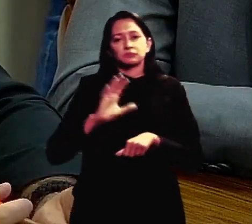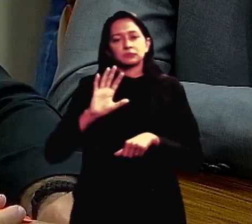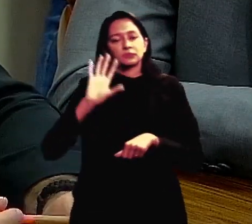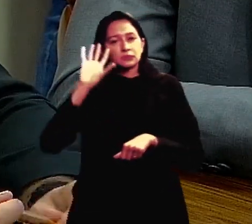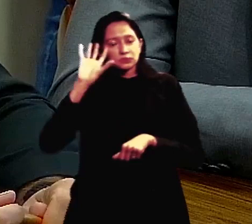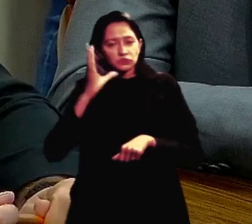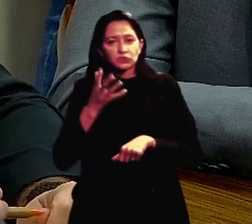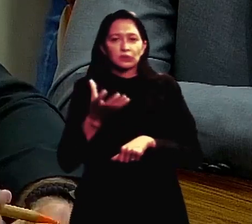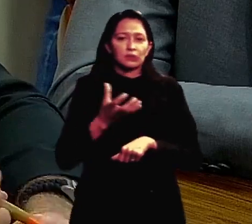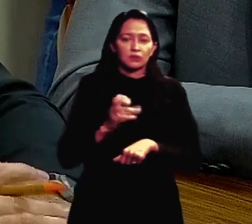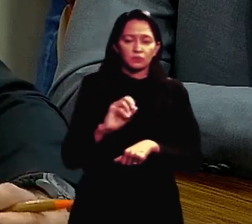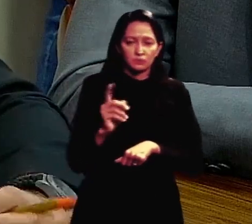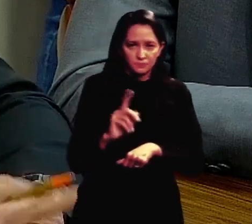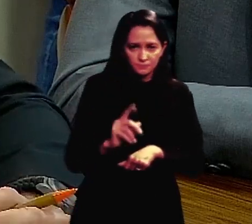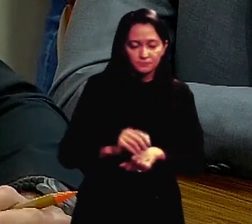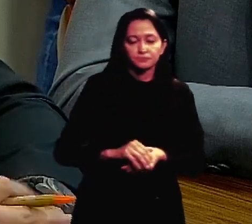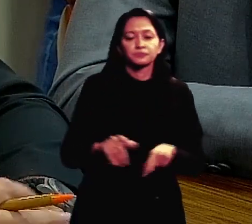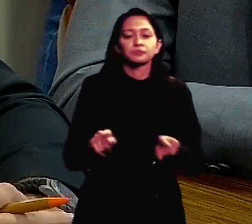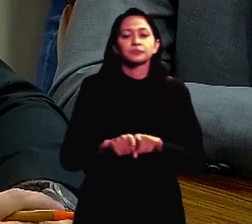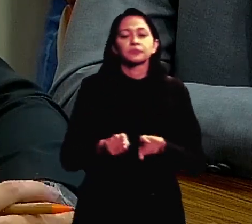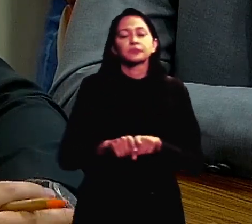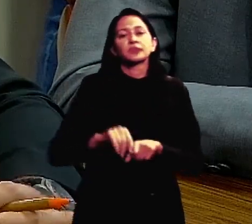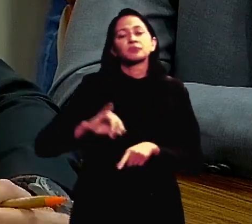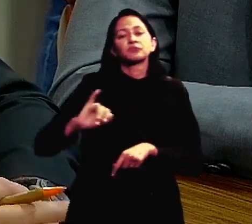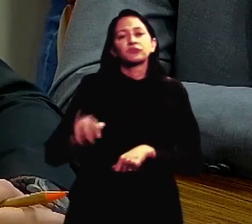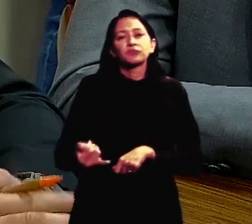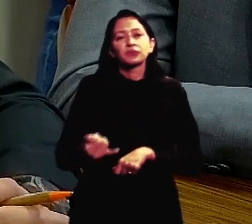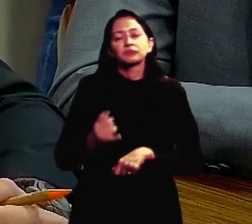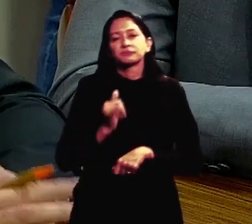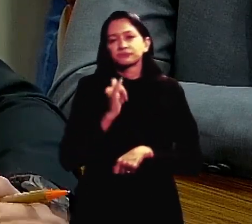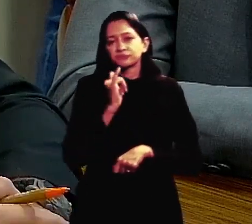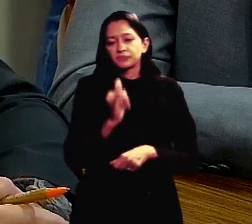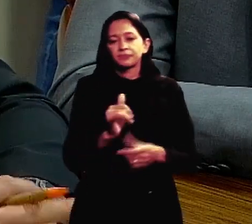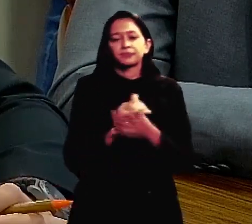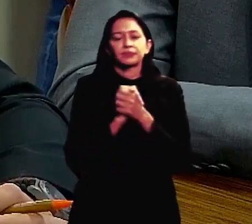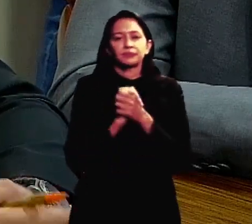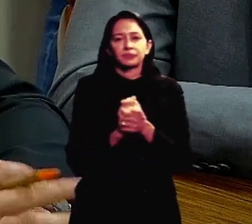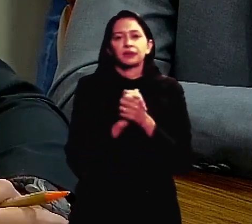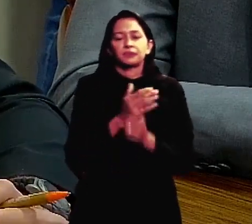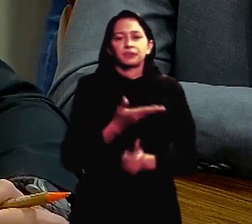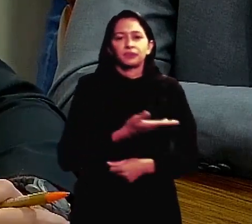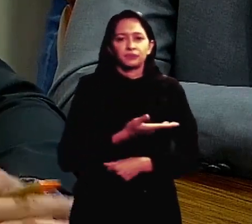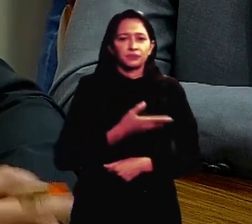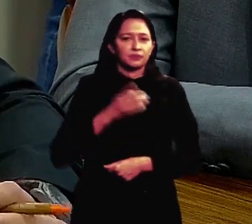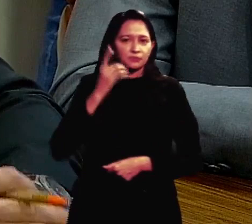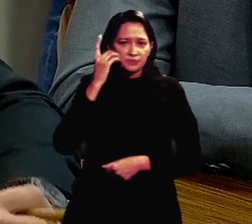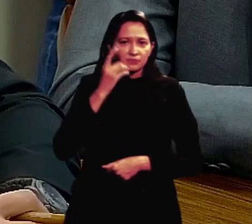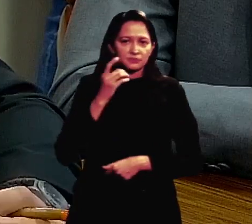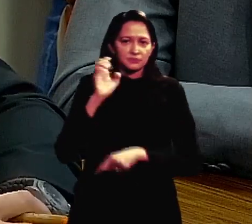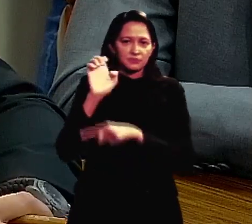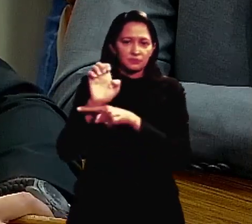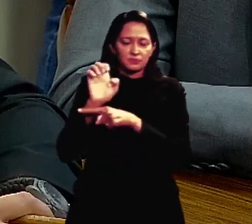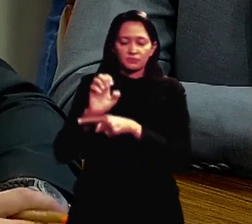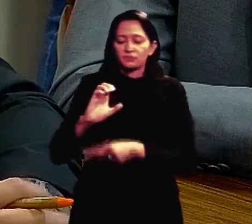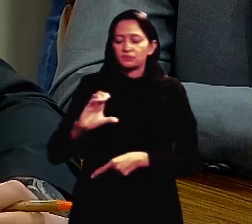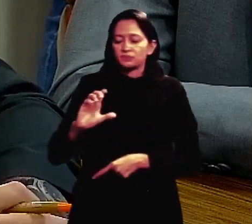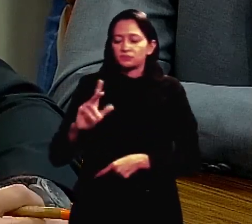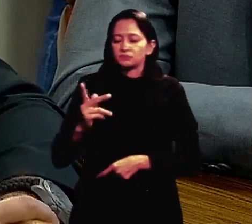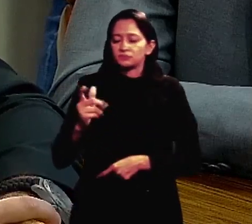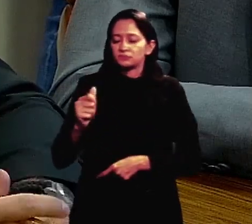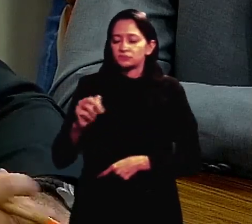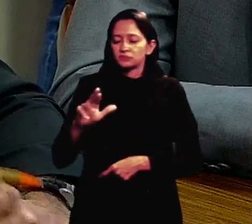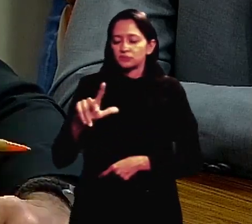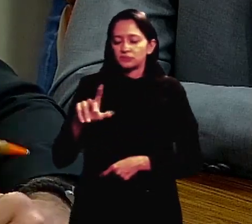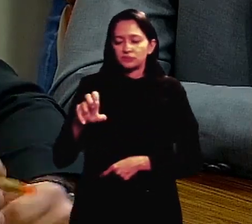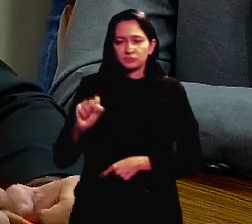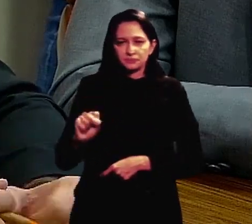aproveito a oportunidade, senhor presidente, para parabenizar o meu amigo deputado estadual Charles Bento, que